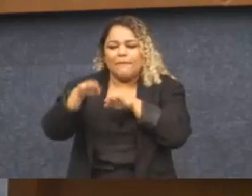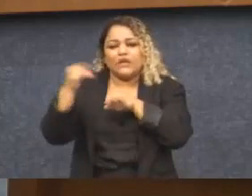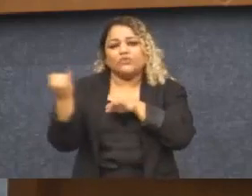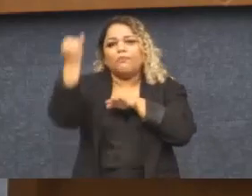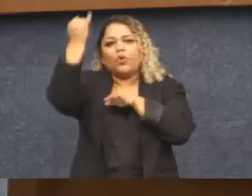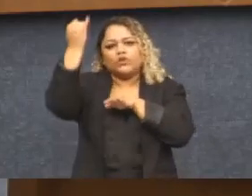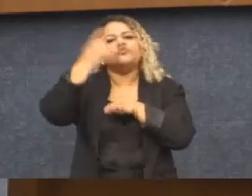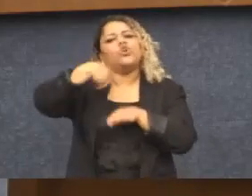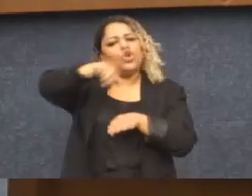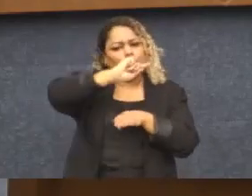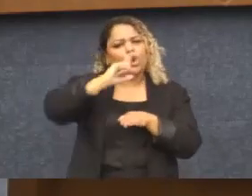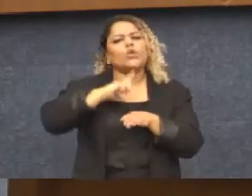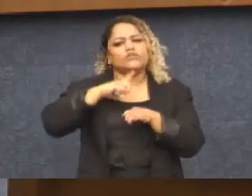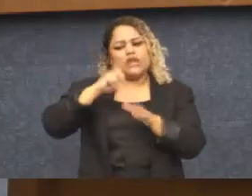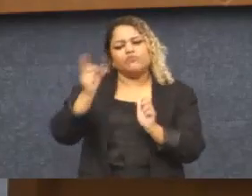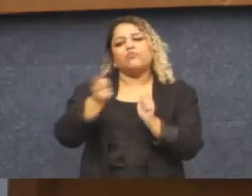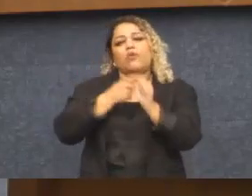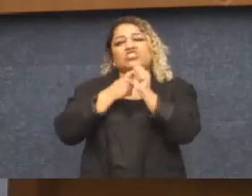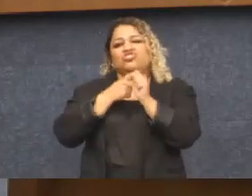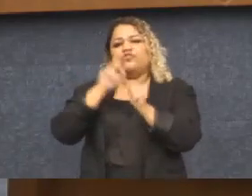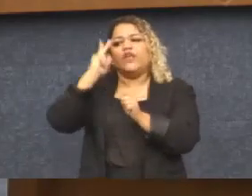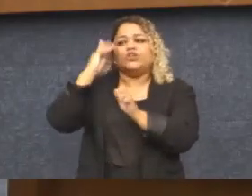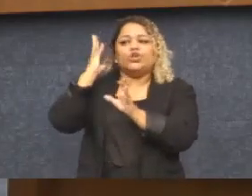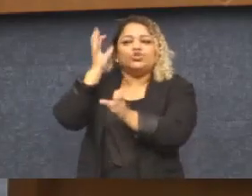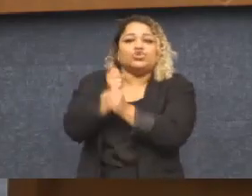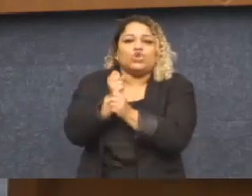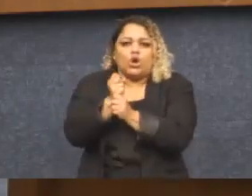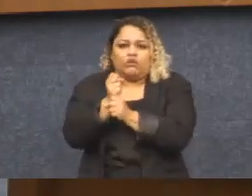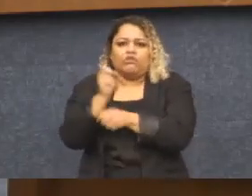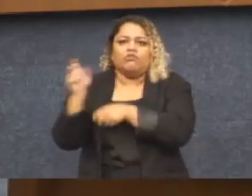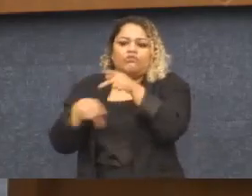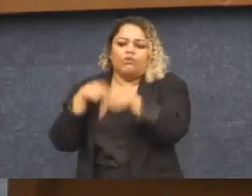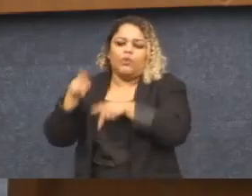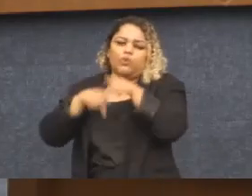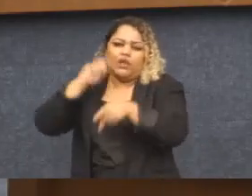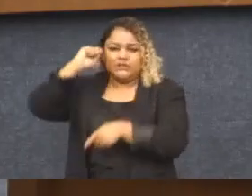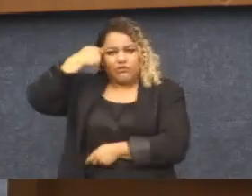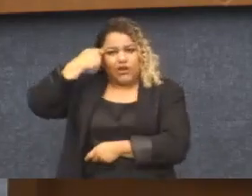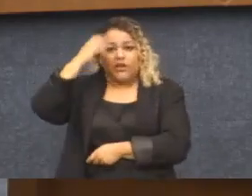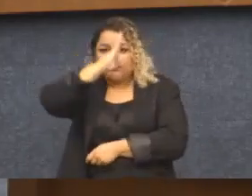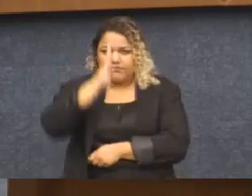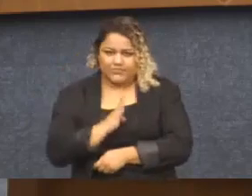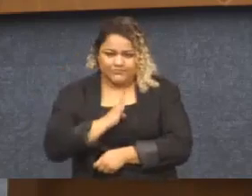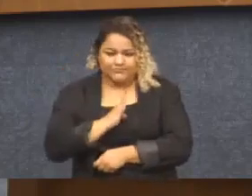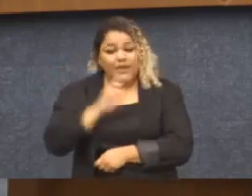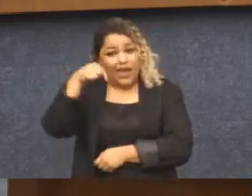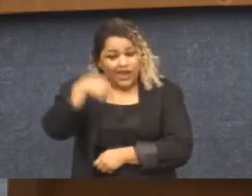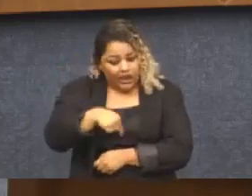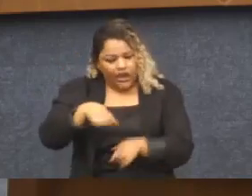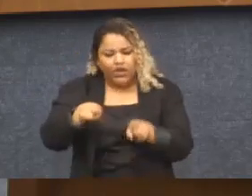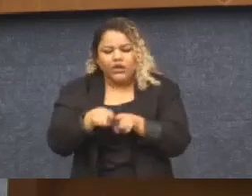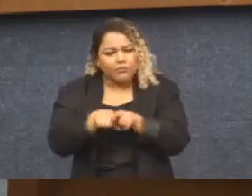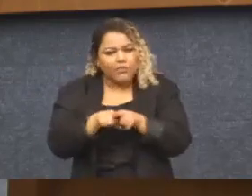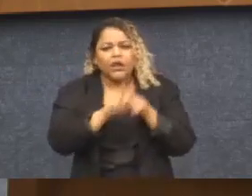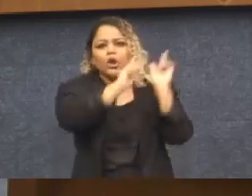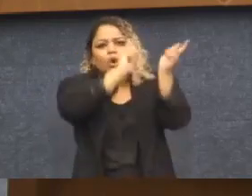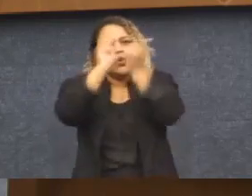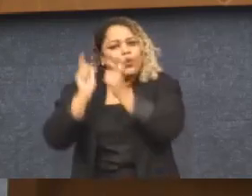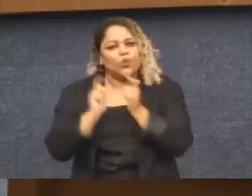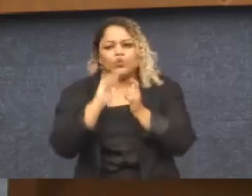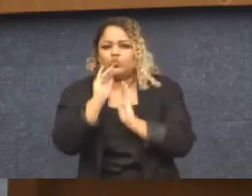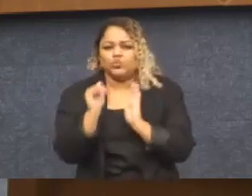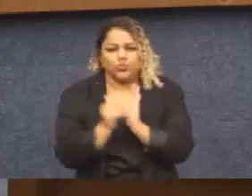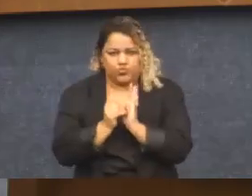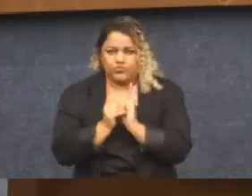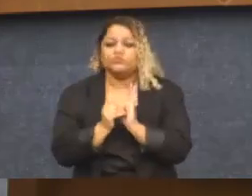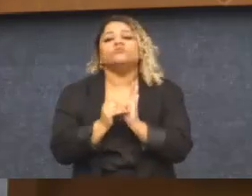com a população negra brasileira, aqui e em todos os lugares. Quando essa Câmara cria cota